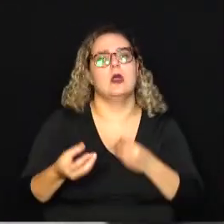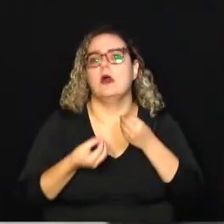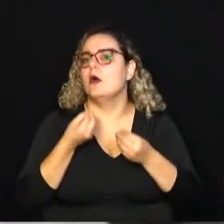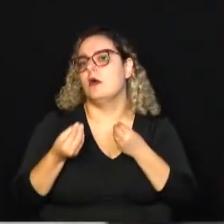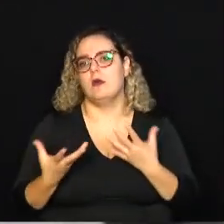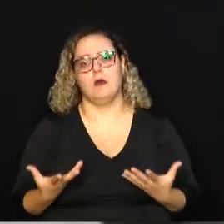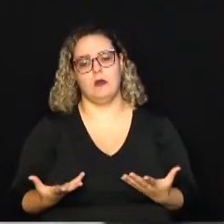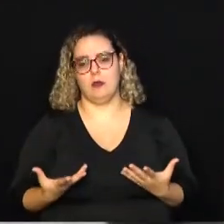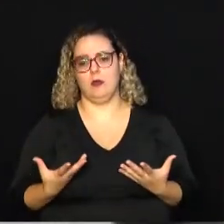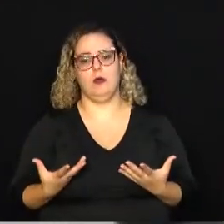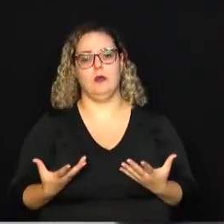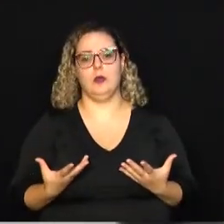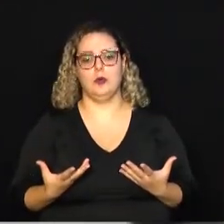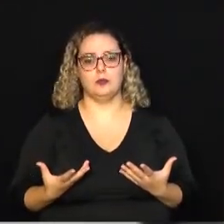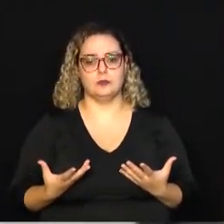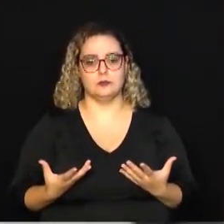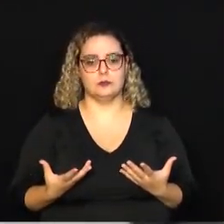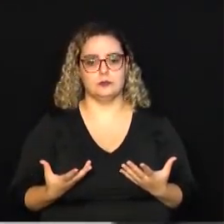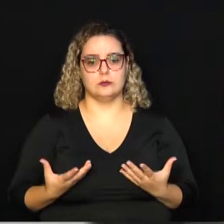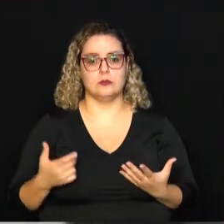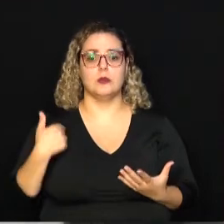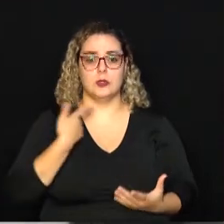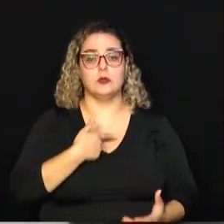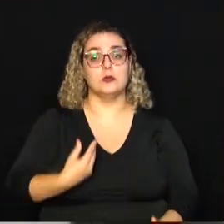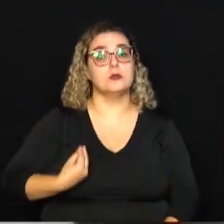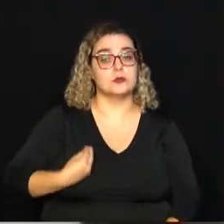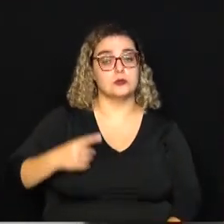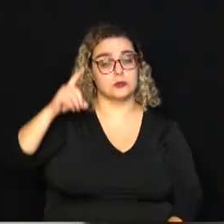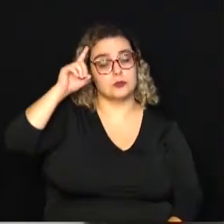a nossa situação. Né?